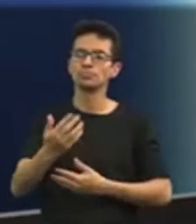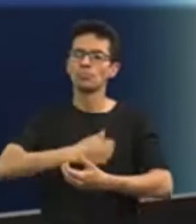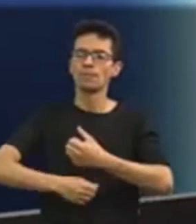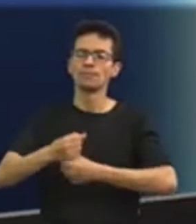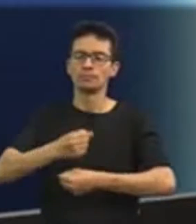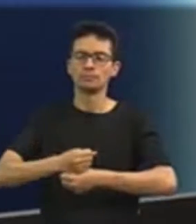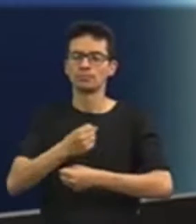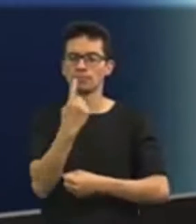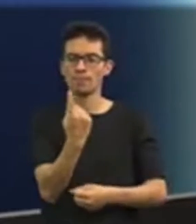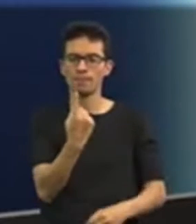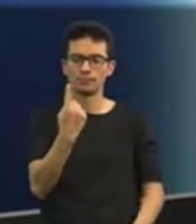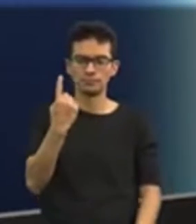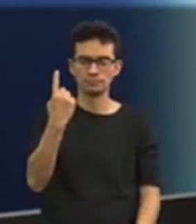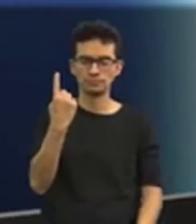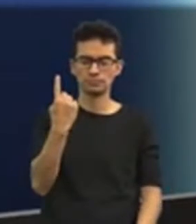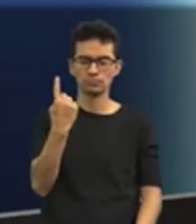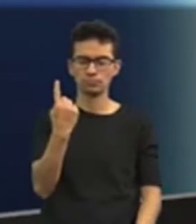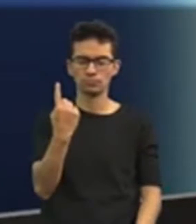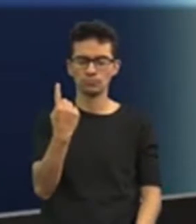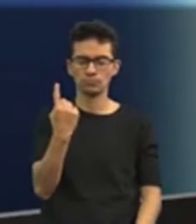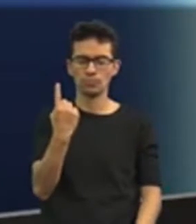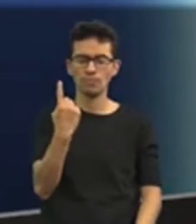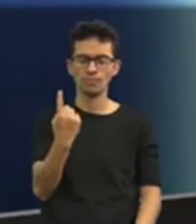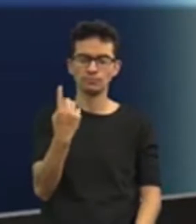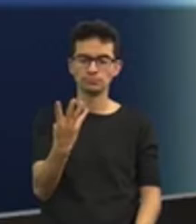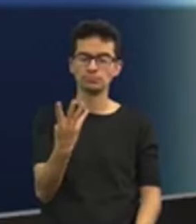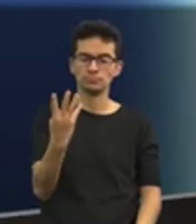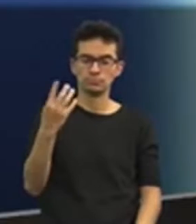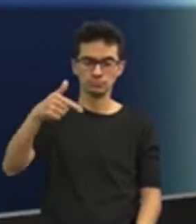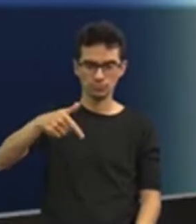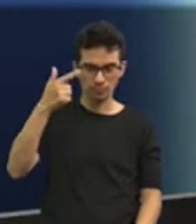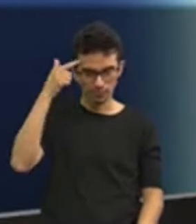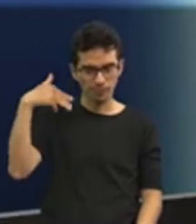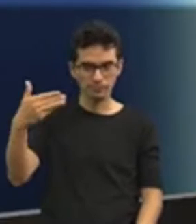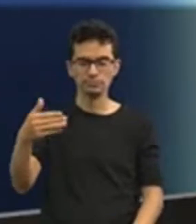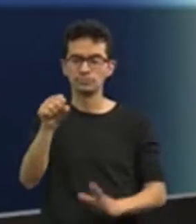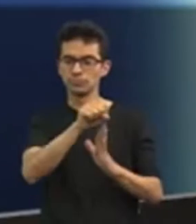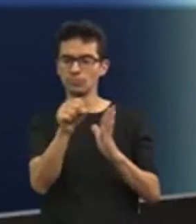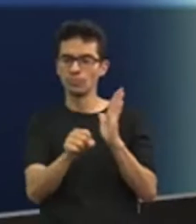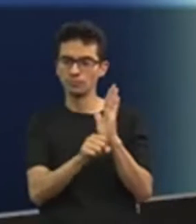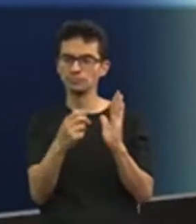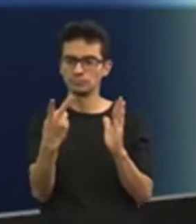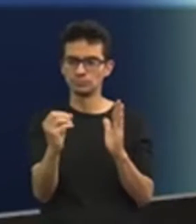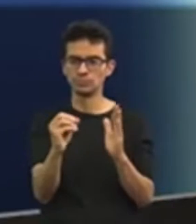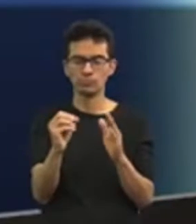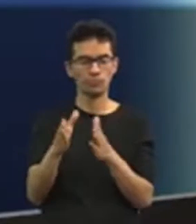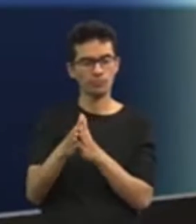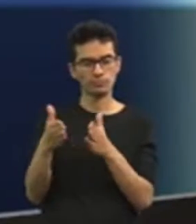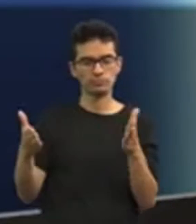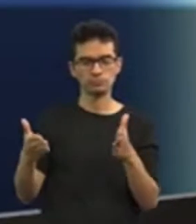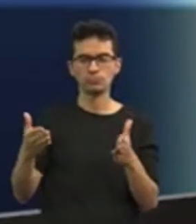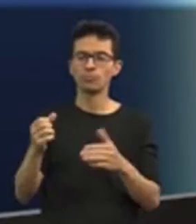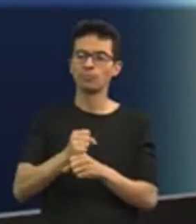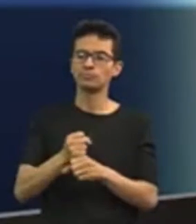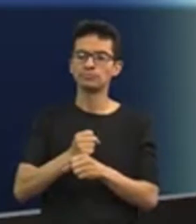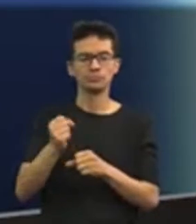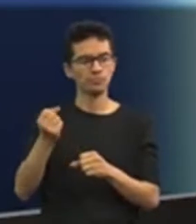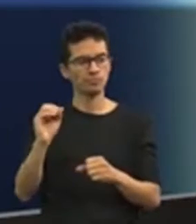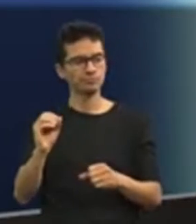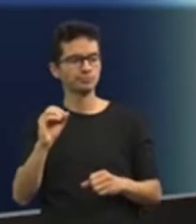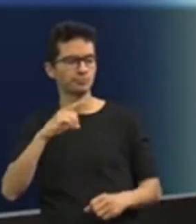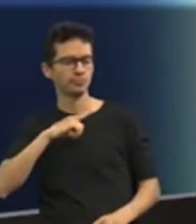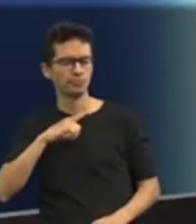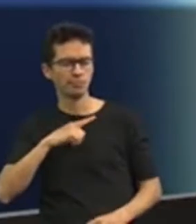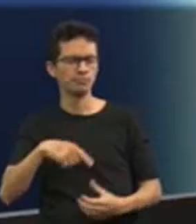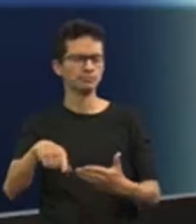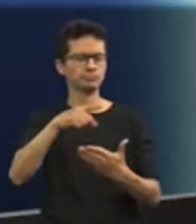1147 quando você tem o cerco de Lisboa e a outra se passa no século 20 nos anos 80 por ali tá bom agora existe um narrador